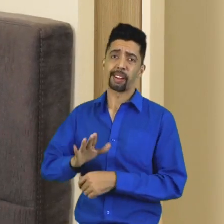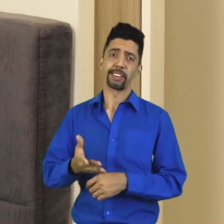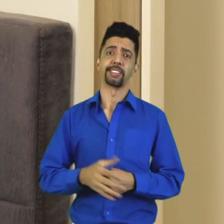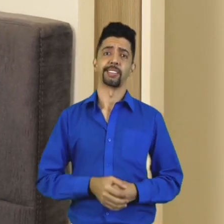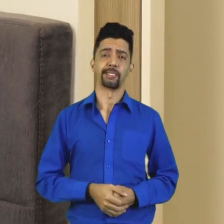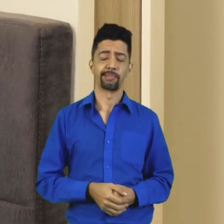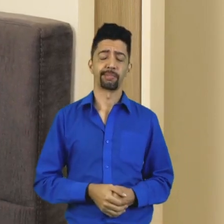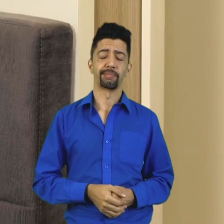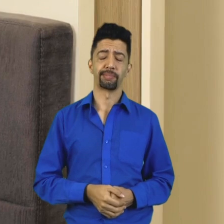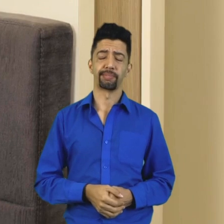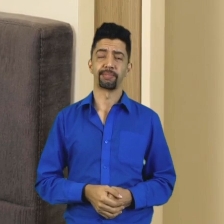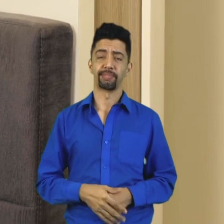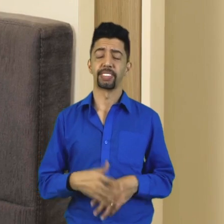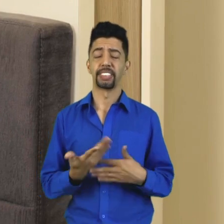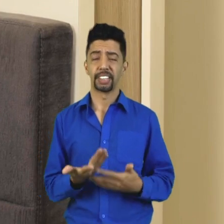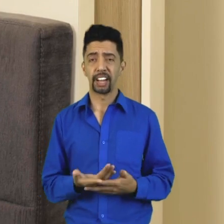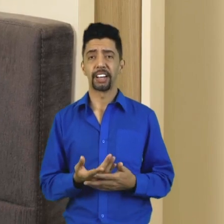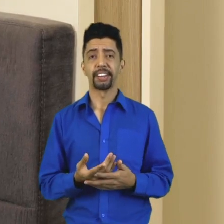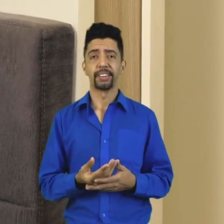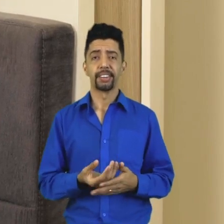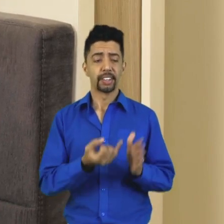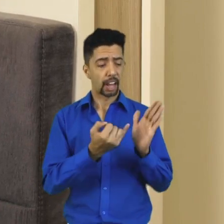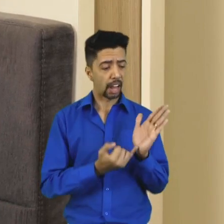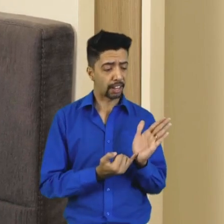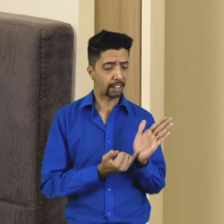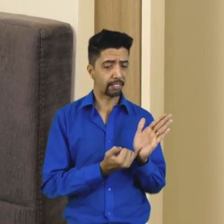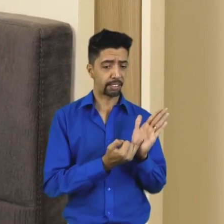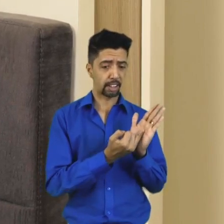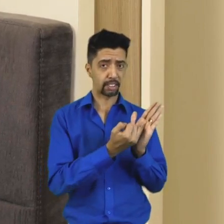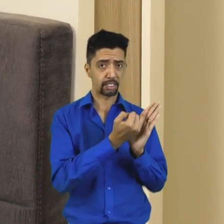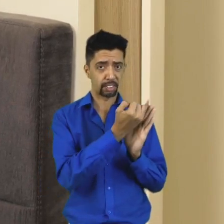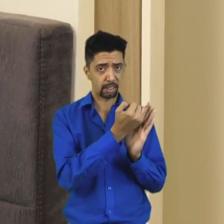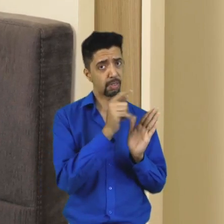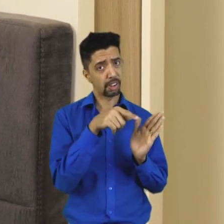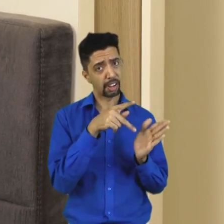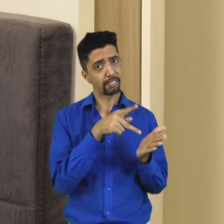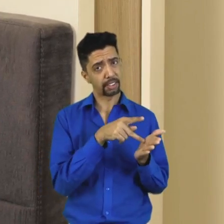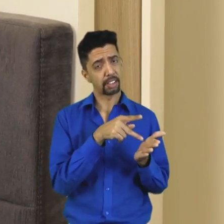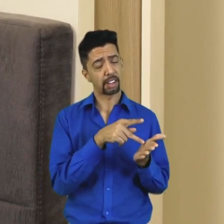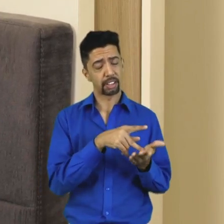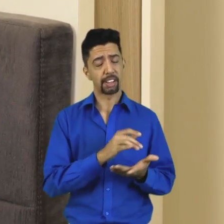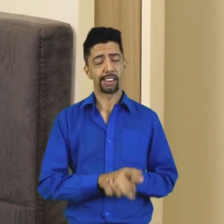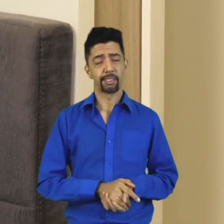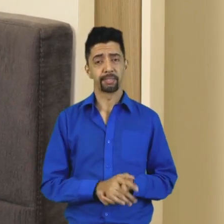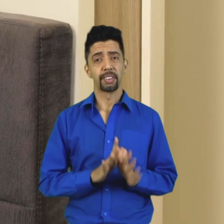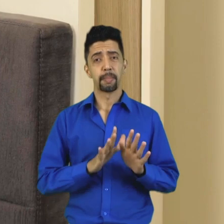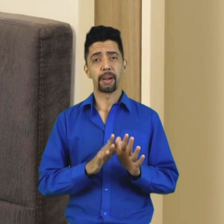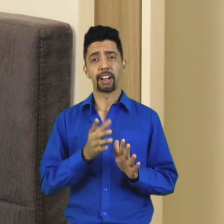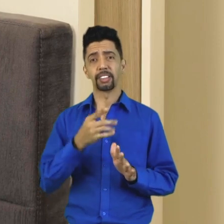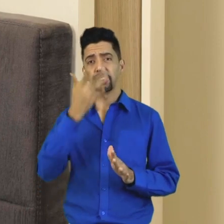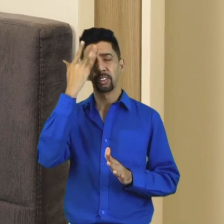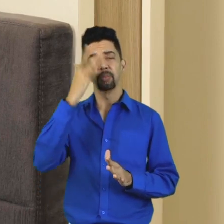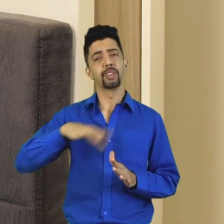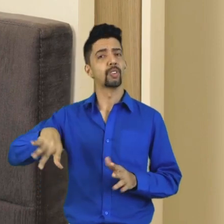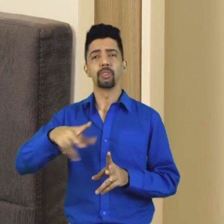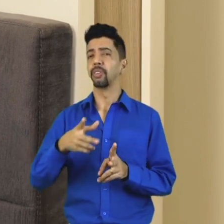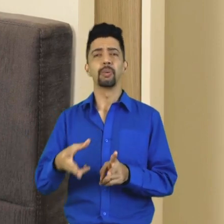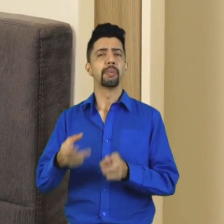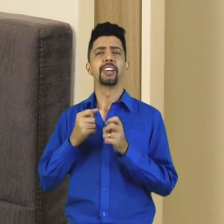o ponto de partida nosso aqui. A inflação, ela é verdadeira e